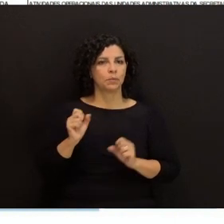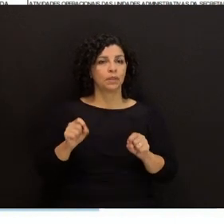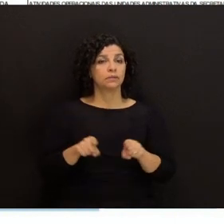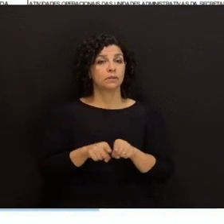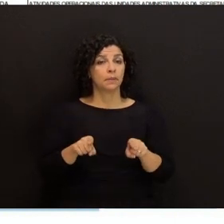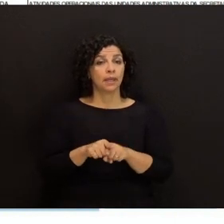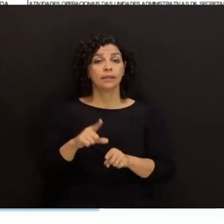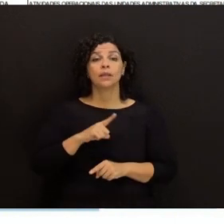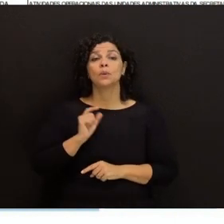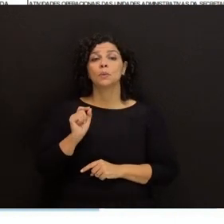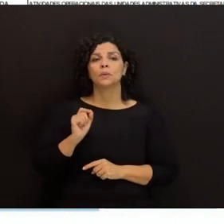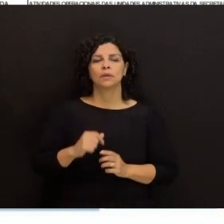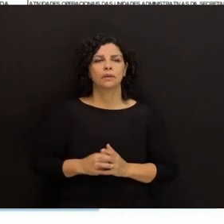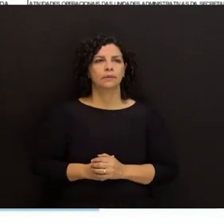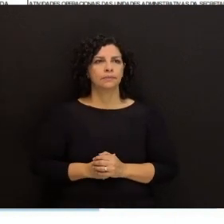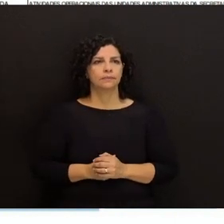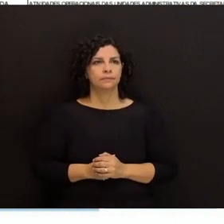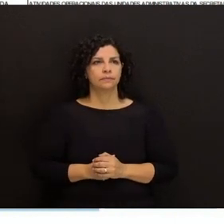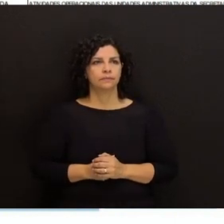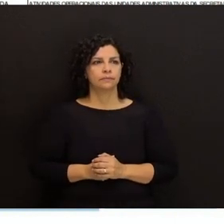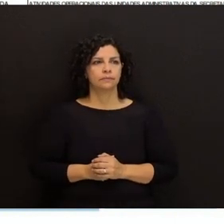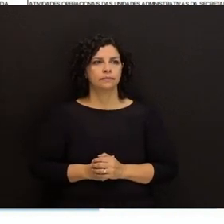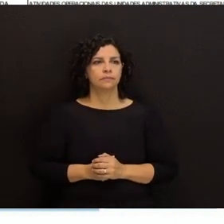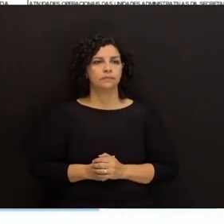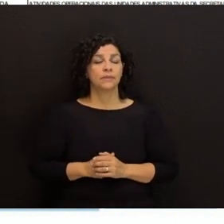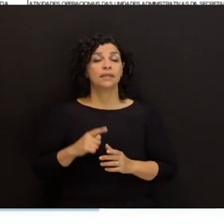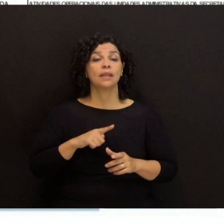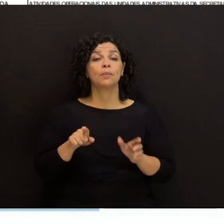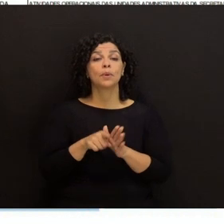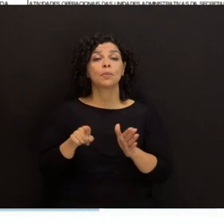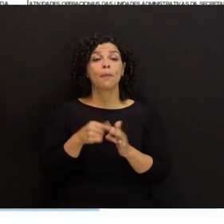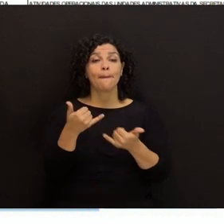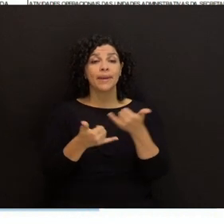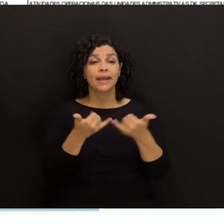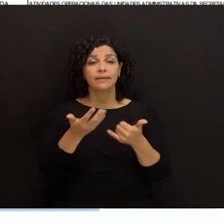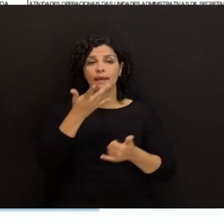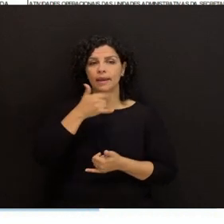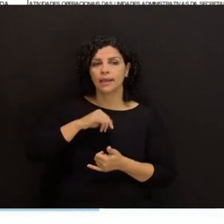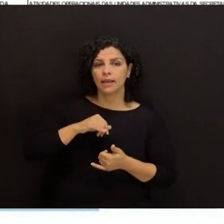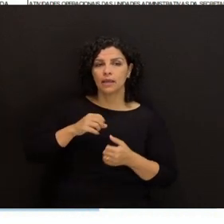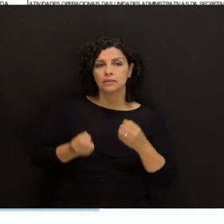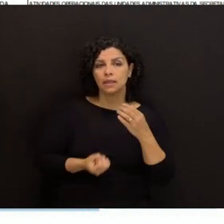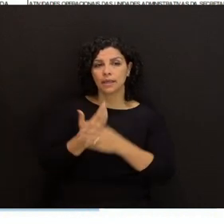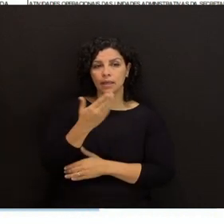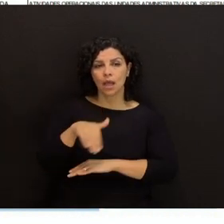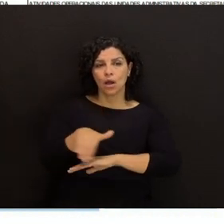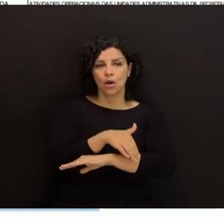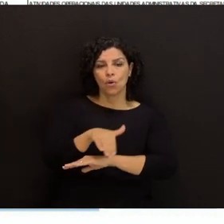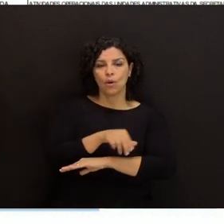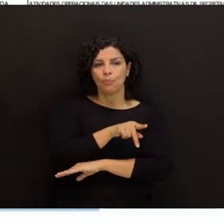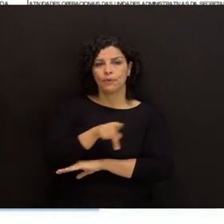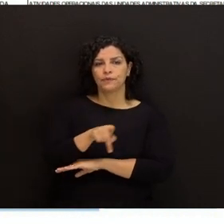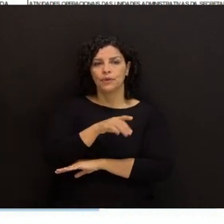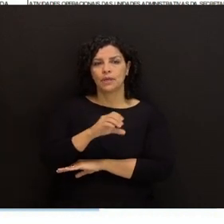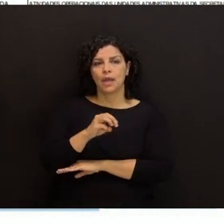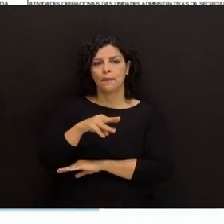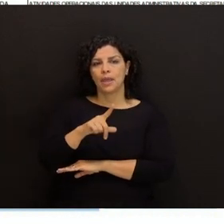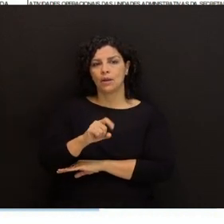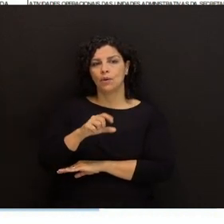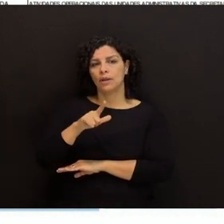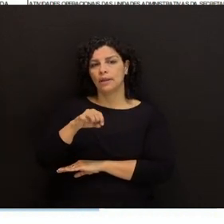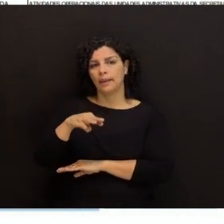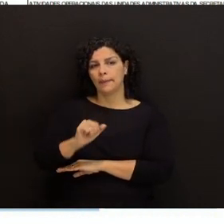também aqui ó instalação de um parquinho na Rua Professor Camilo Pereira de Lima